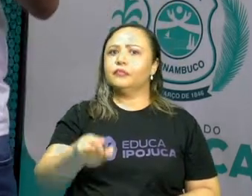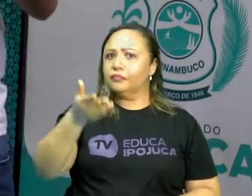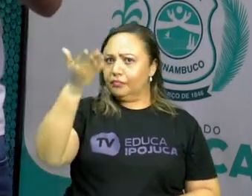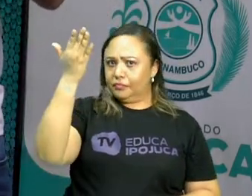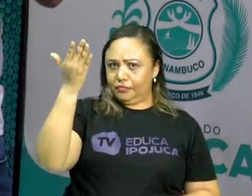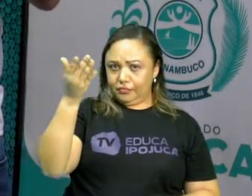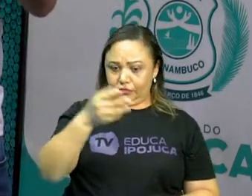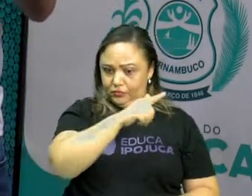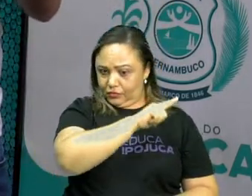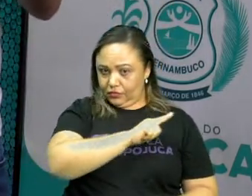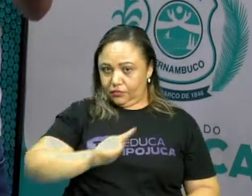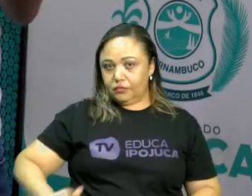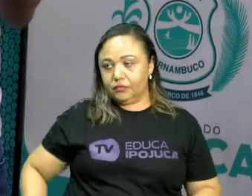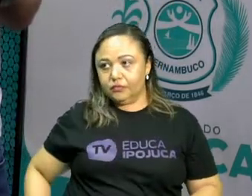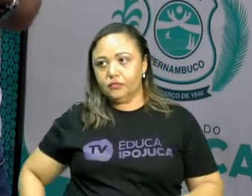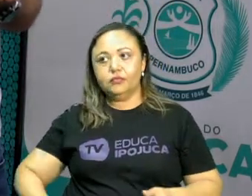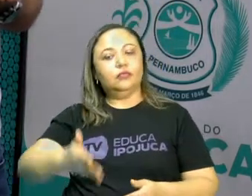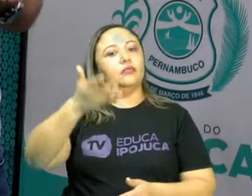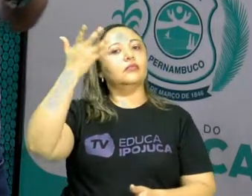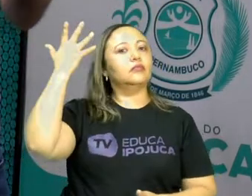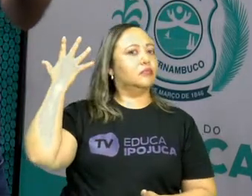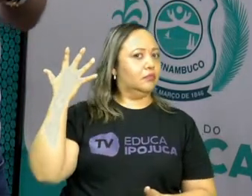corrigir primeiramente